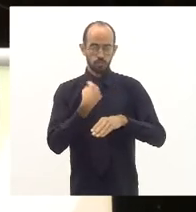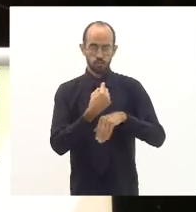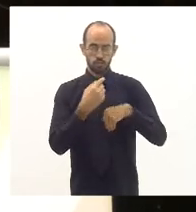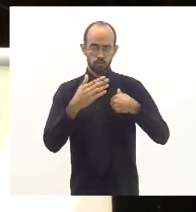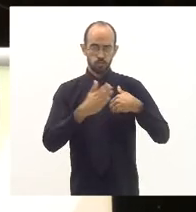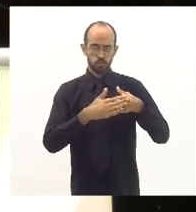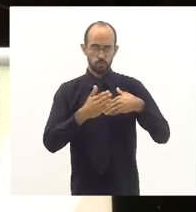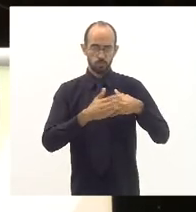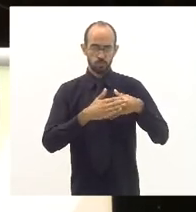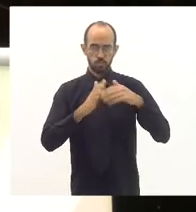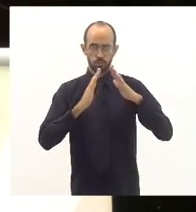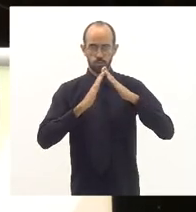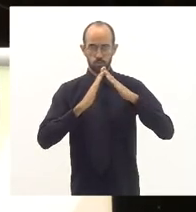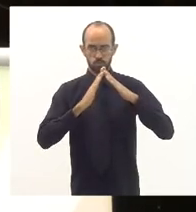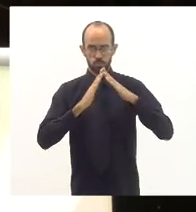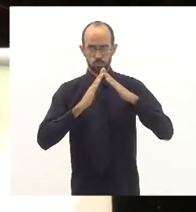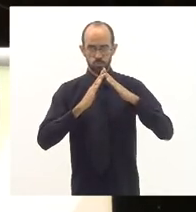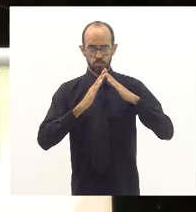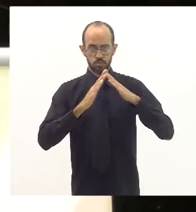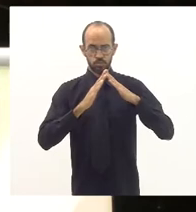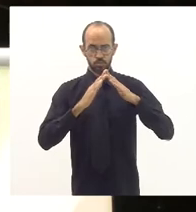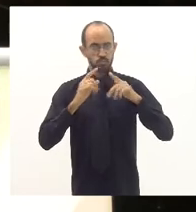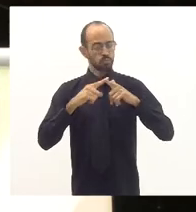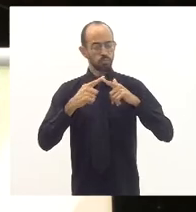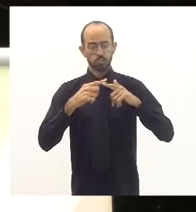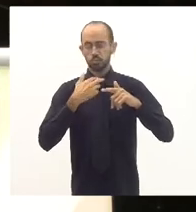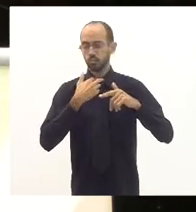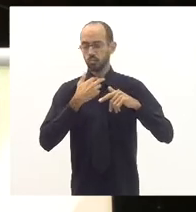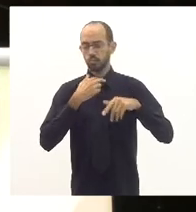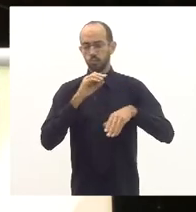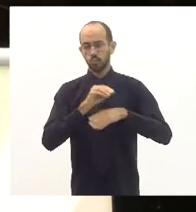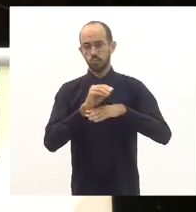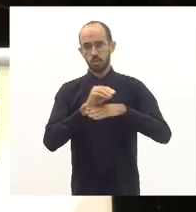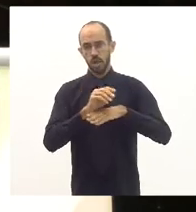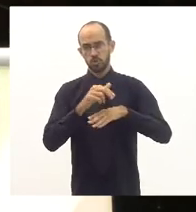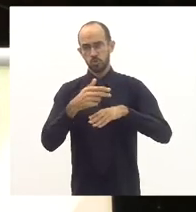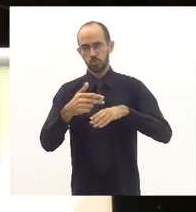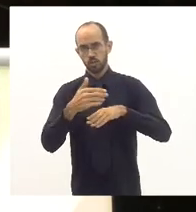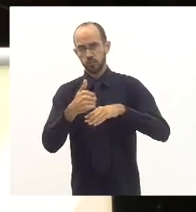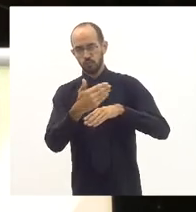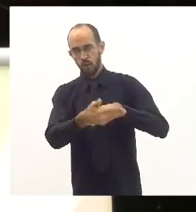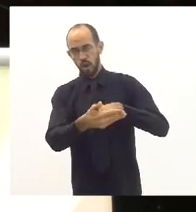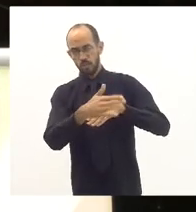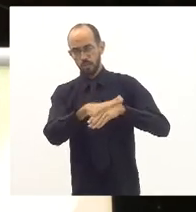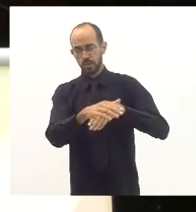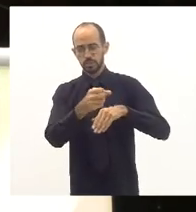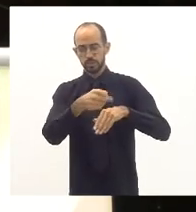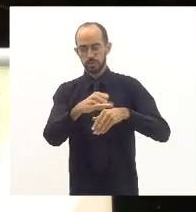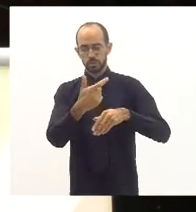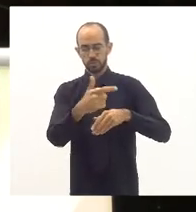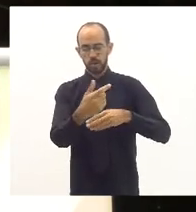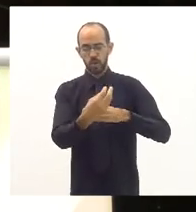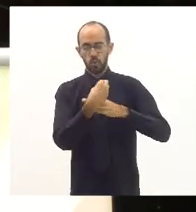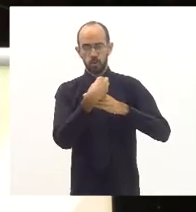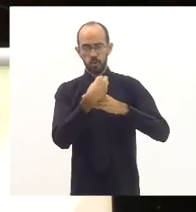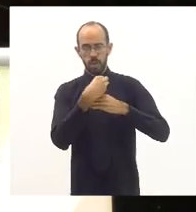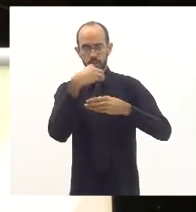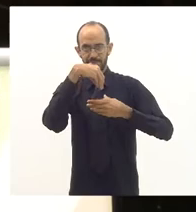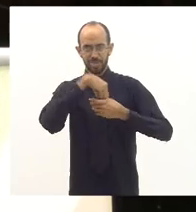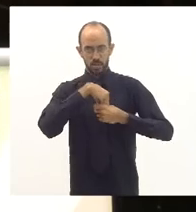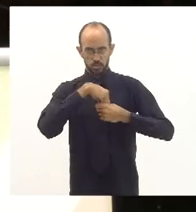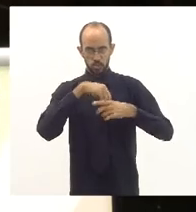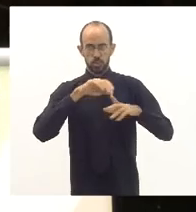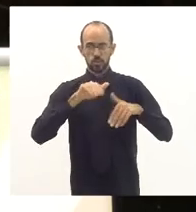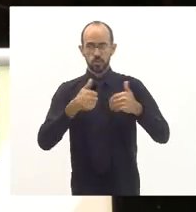porque a gente também não pode cuidar fora de uma coisa que dentro a gente também acha que precisa ser melhor